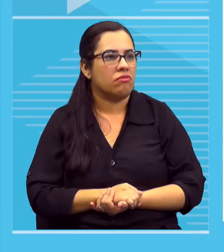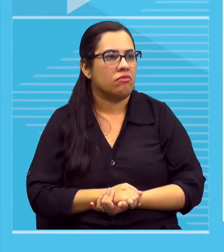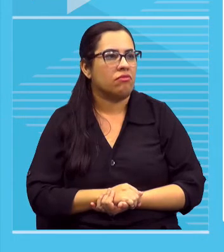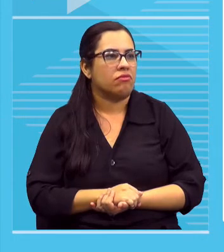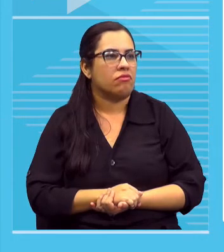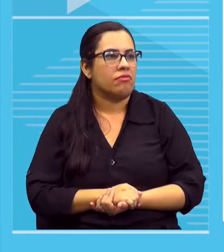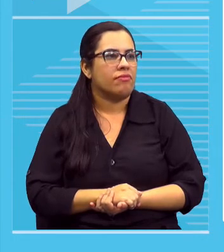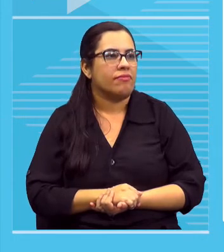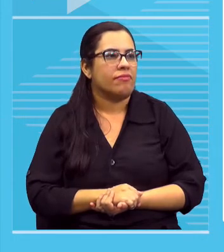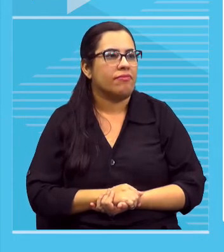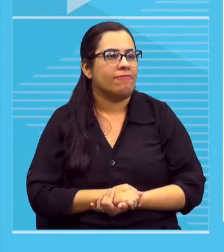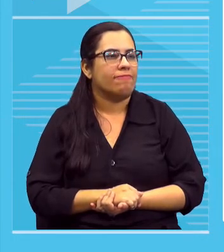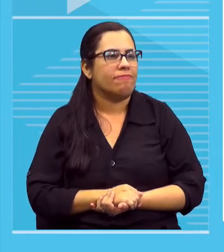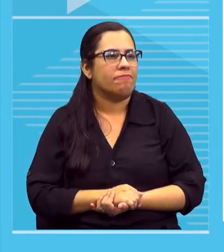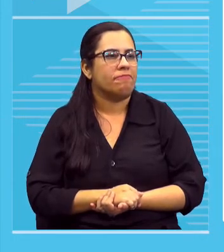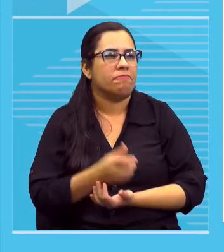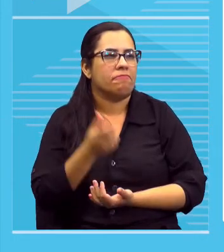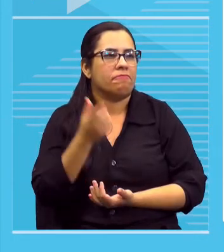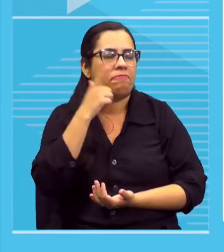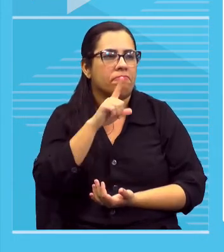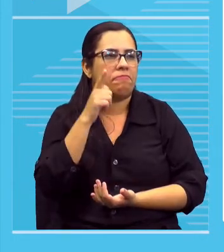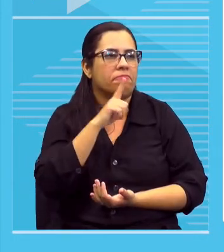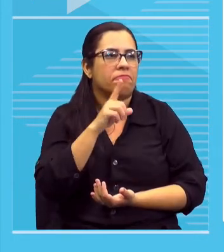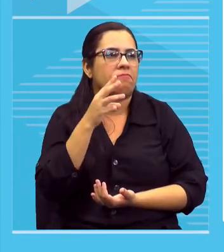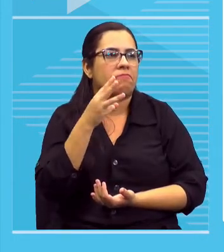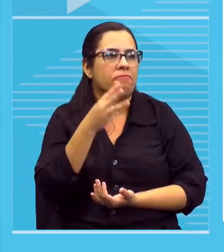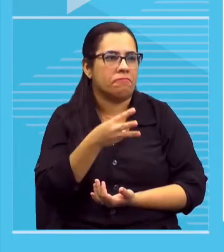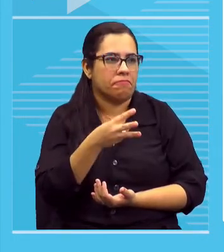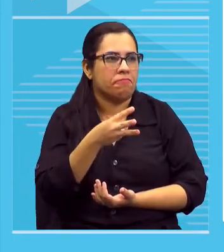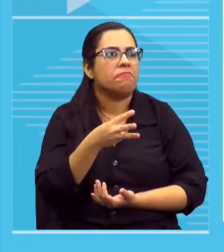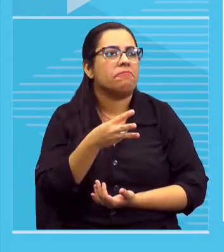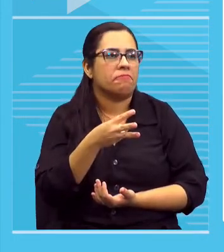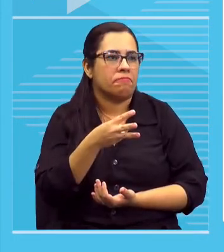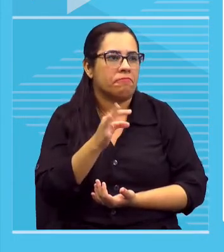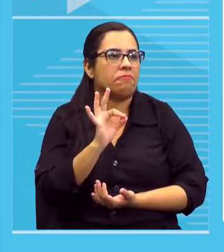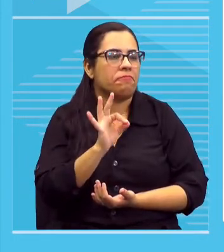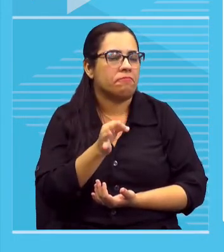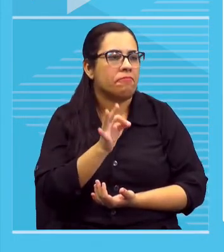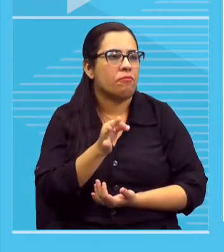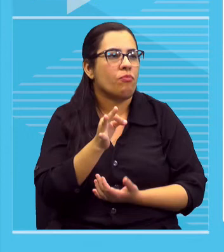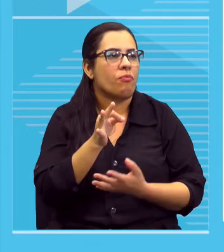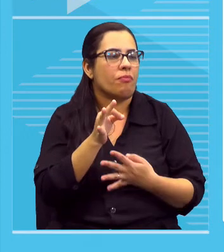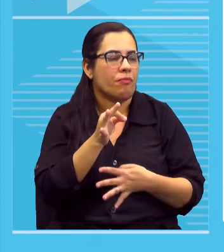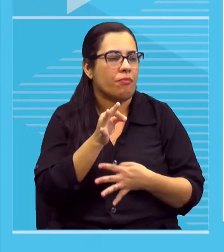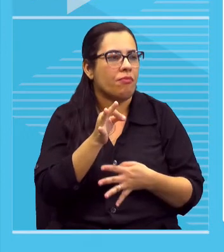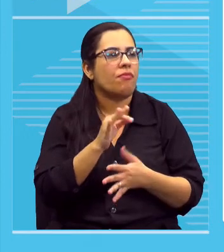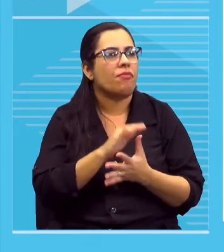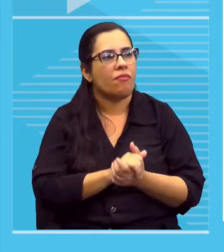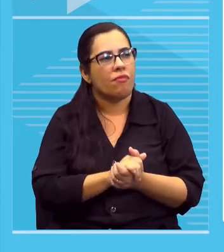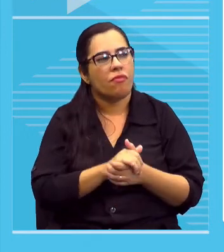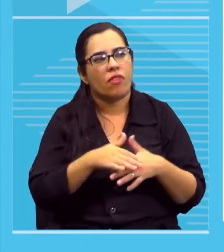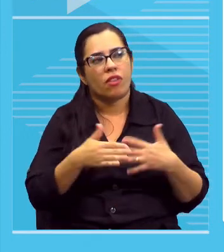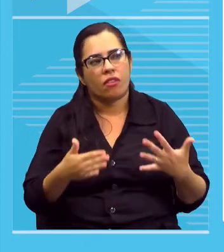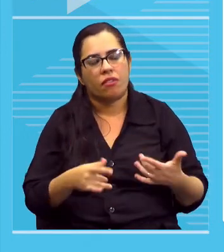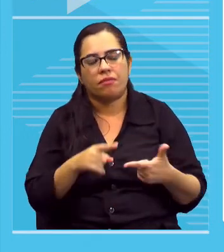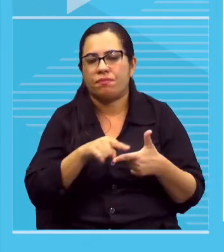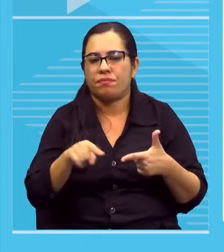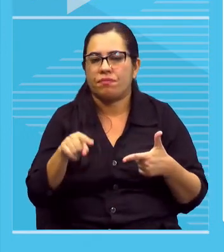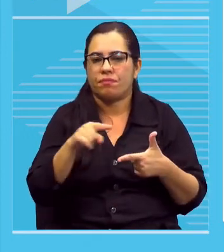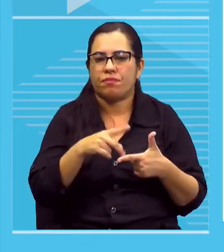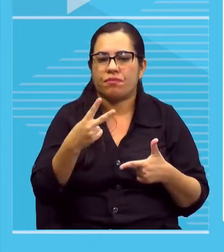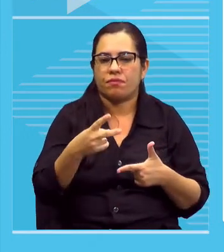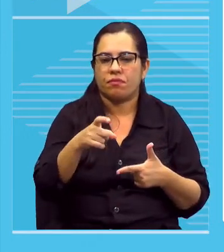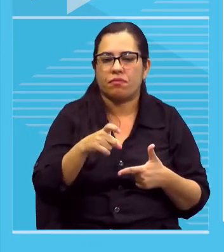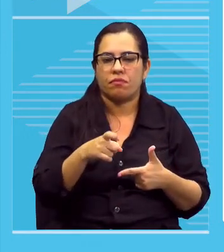3 ao quadrado você que vai dar não vai dar três né sobre 4 bom então meu cosseno de 2x